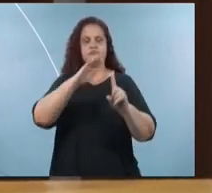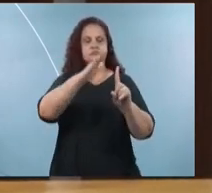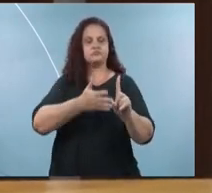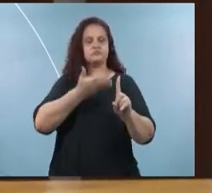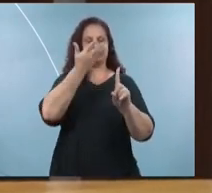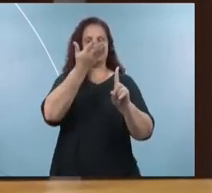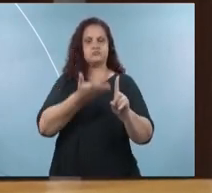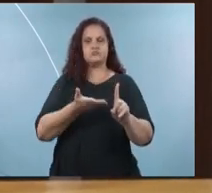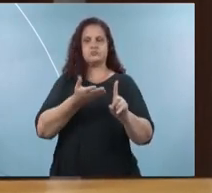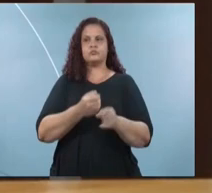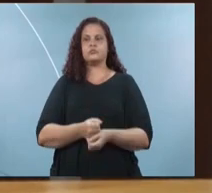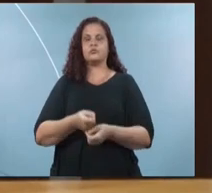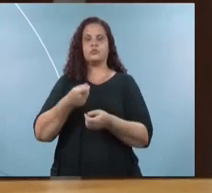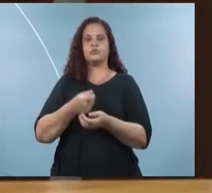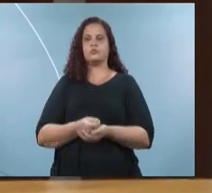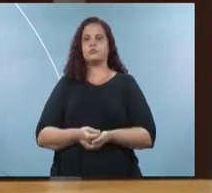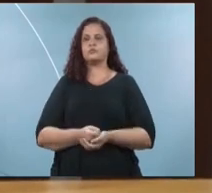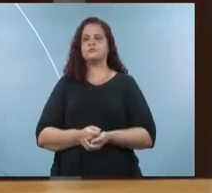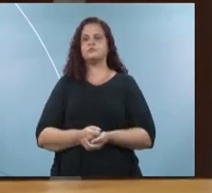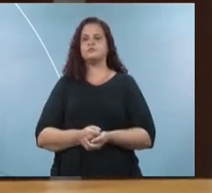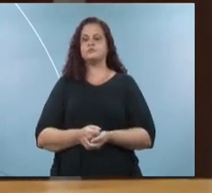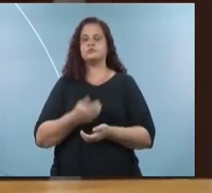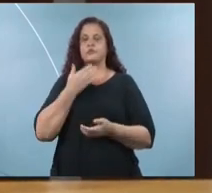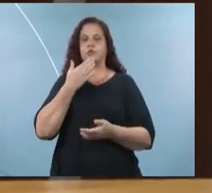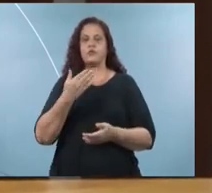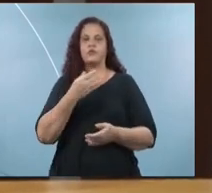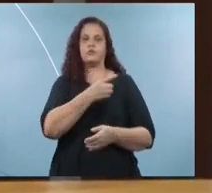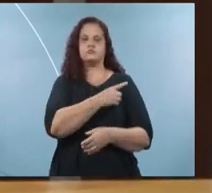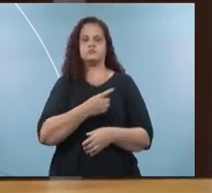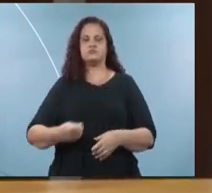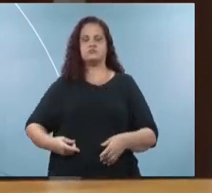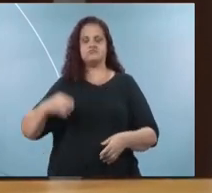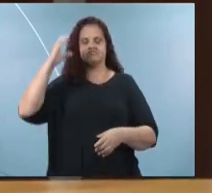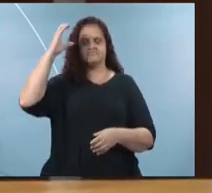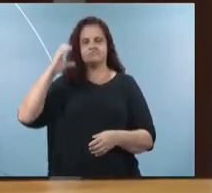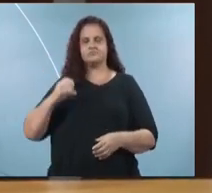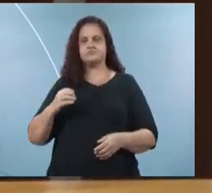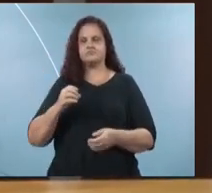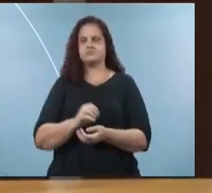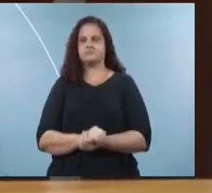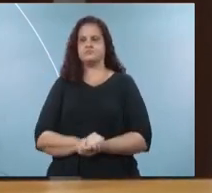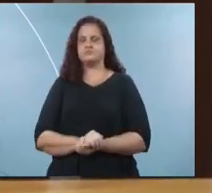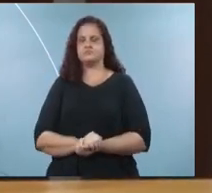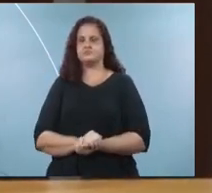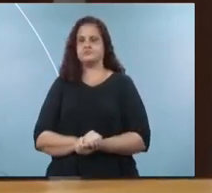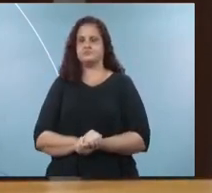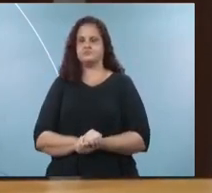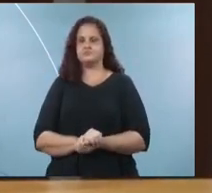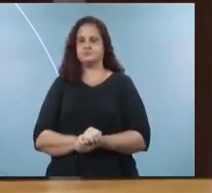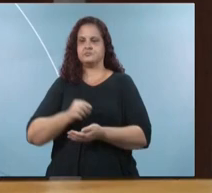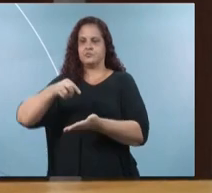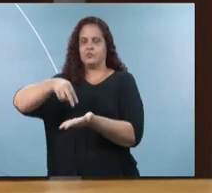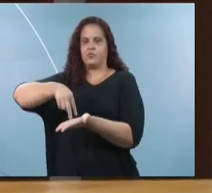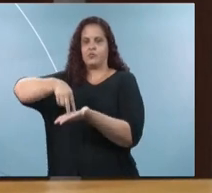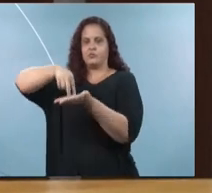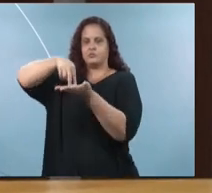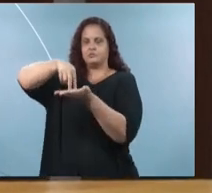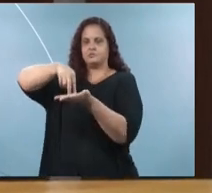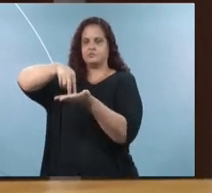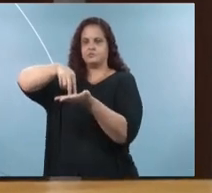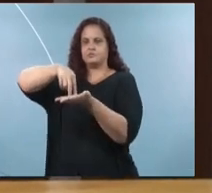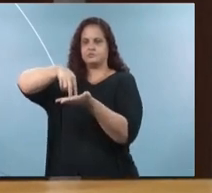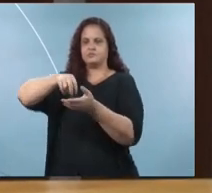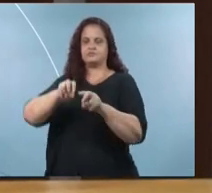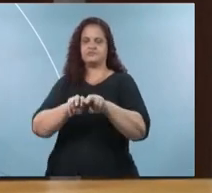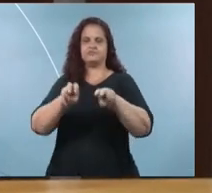homenageadas. Convido a deputada Cristiane Dantas para se postar aqui à frente da